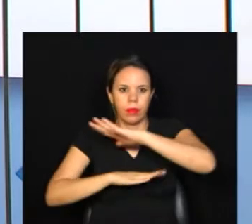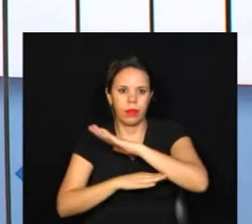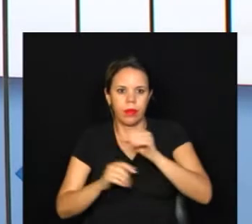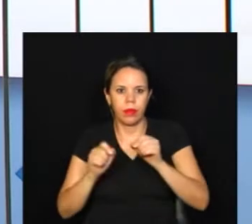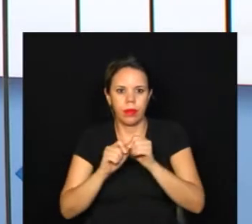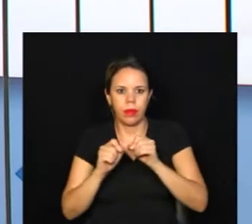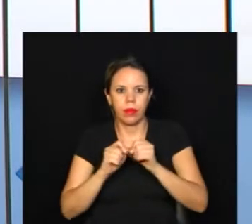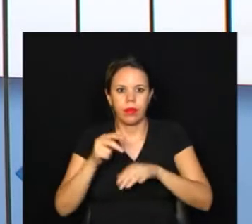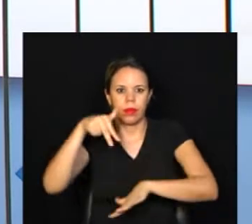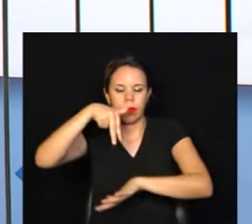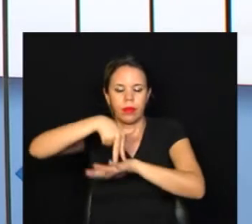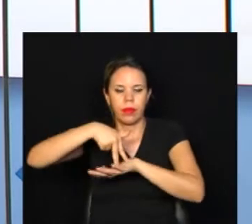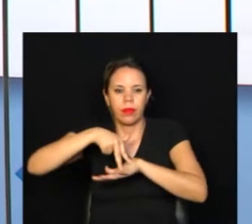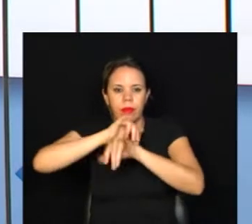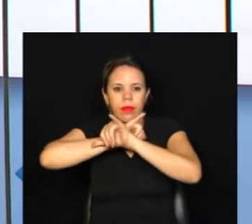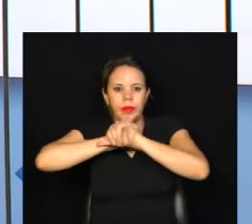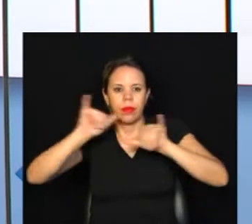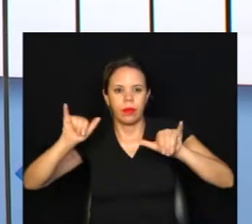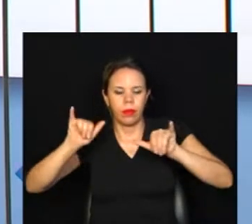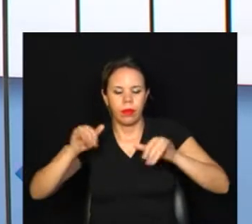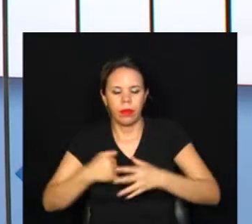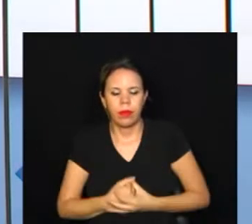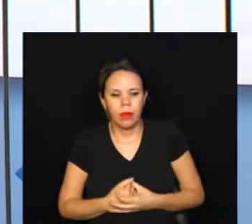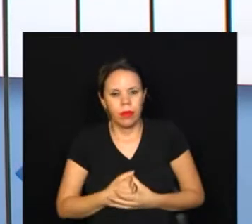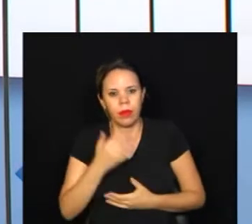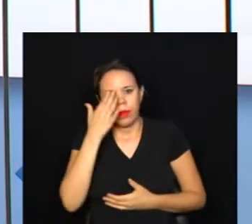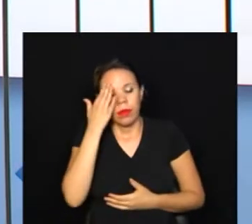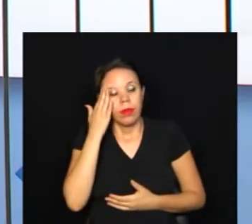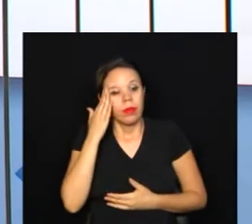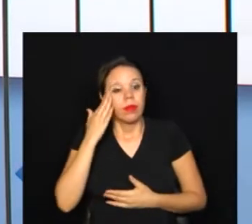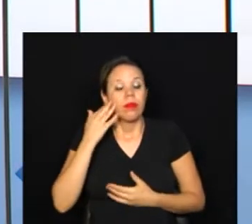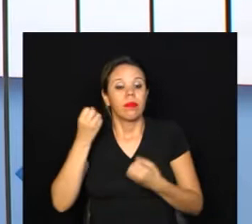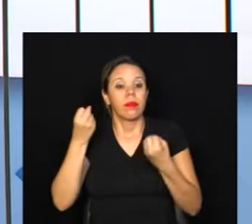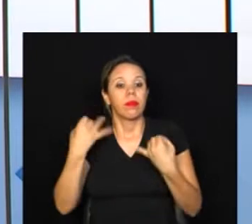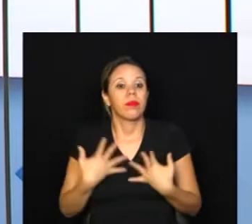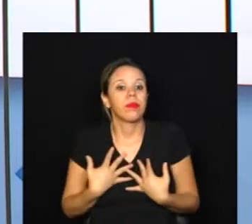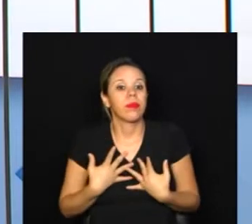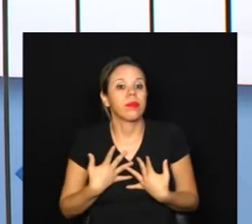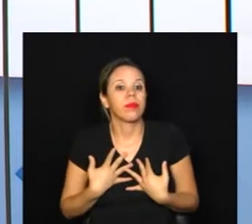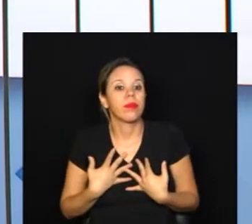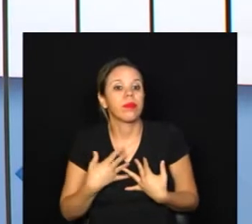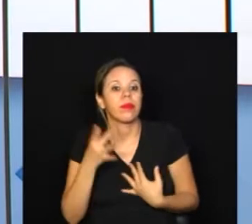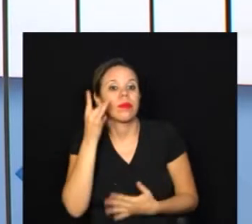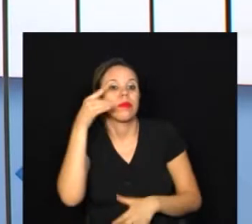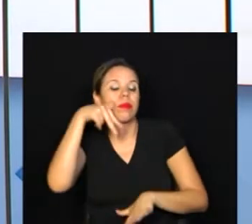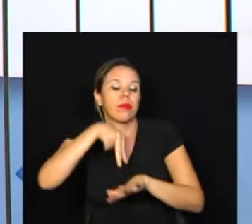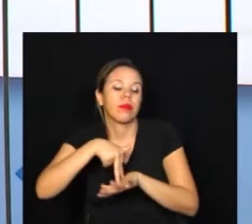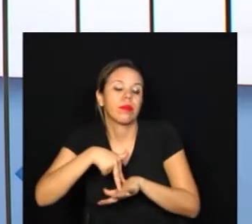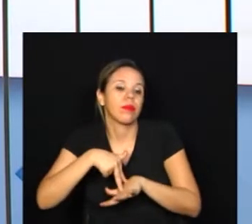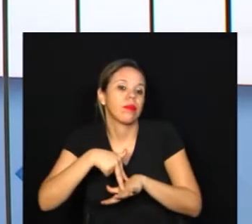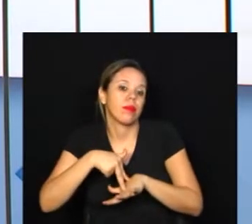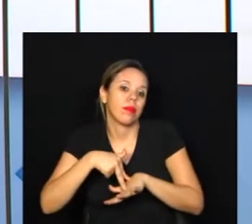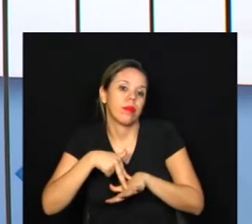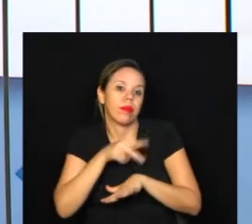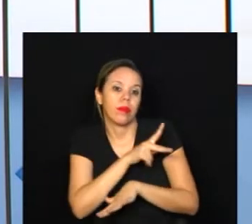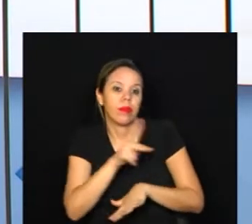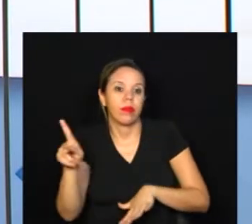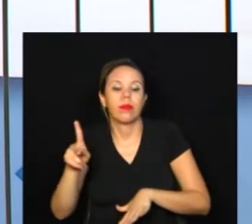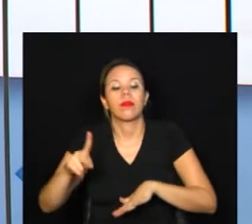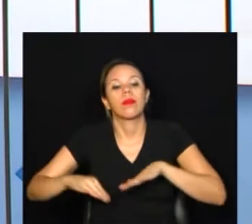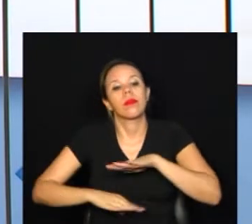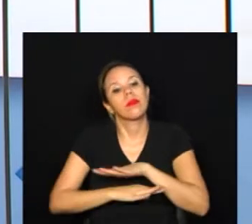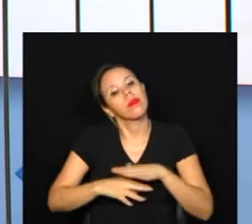um pronunciamento. Olha, ele vai justamente, presencialmente, de acordo com a presidência da